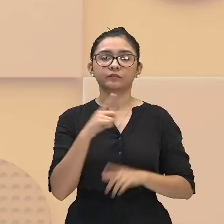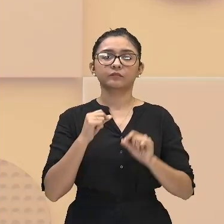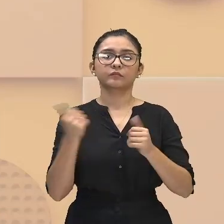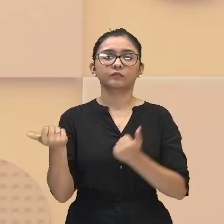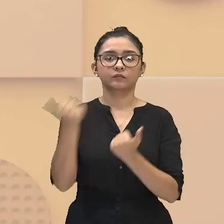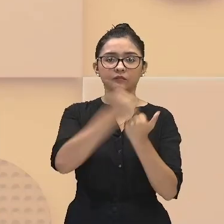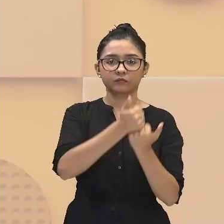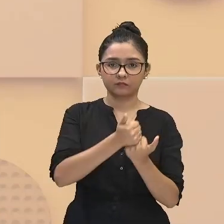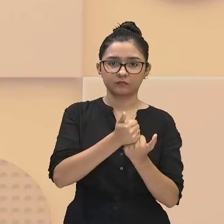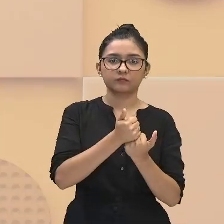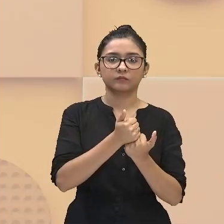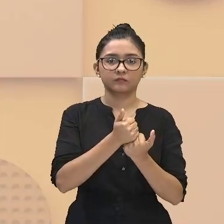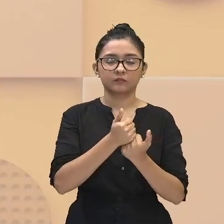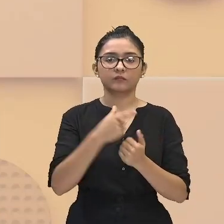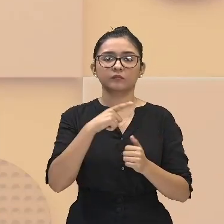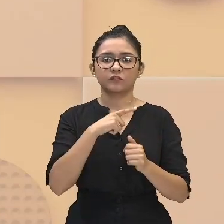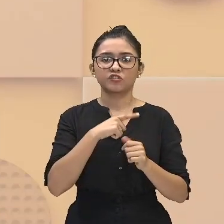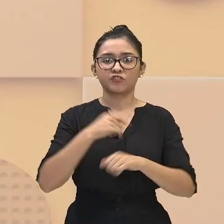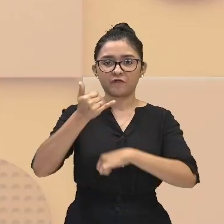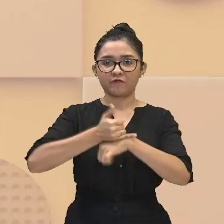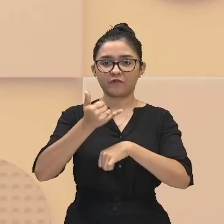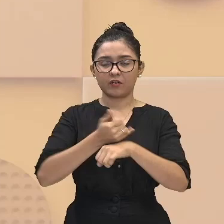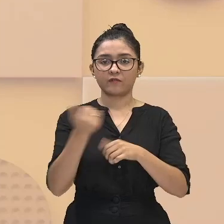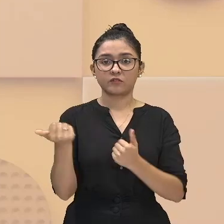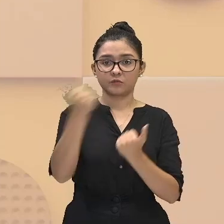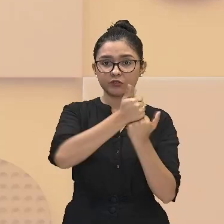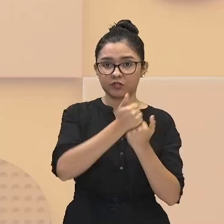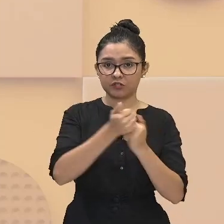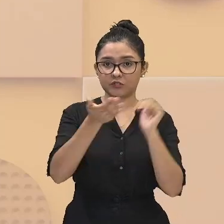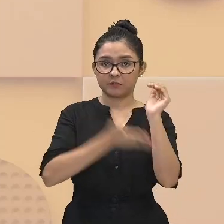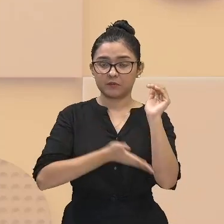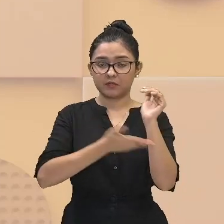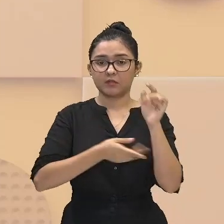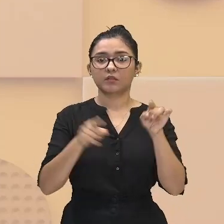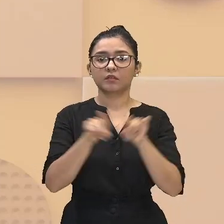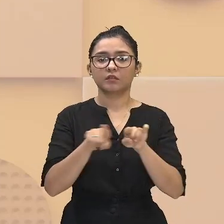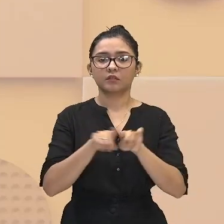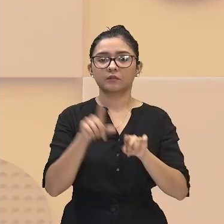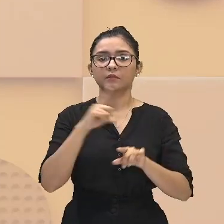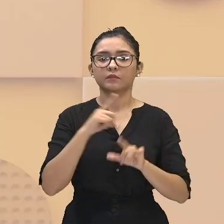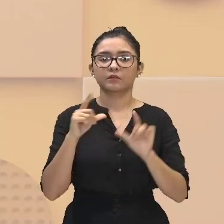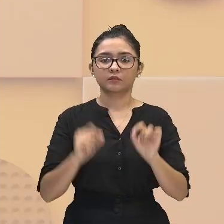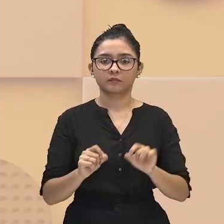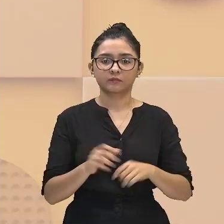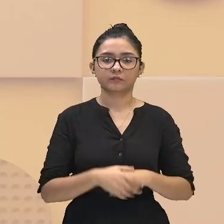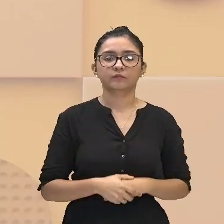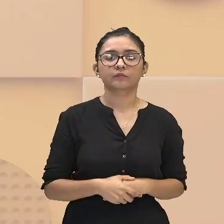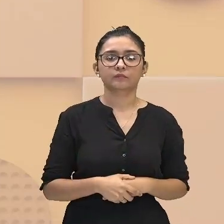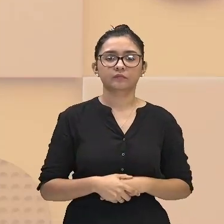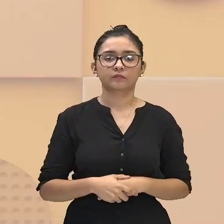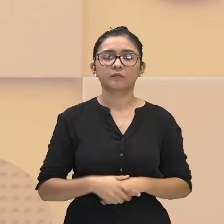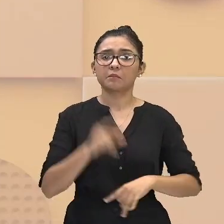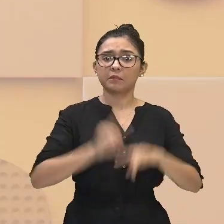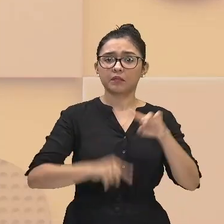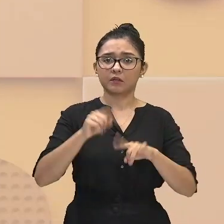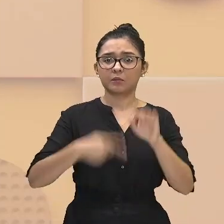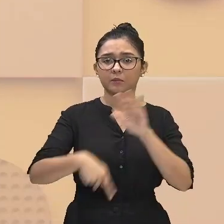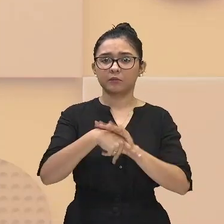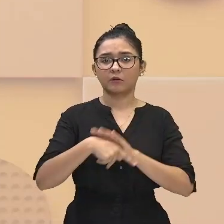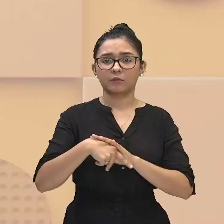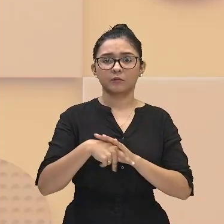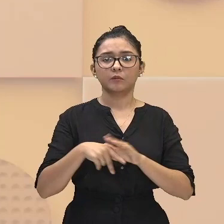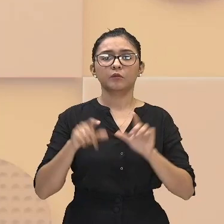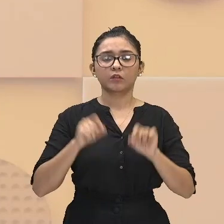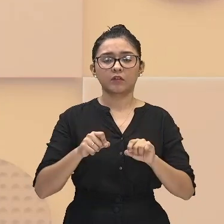a charrua de madeira. Nós vamos ter a rotação trienal de culturas, que vai fazer com que o